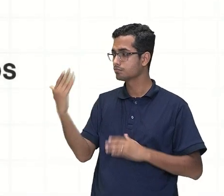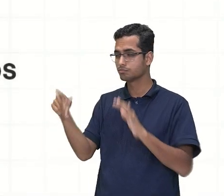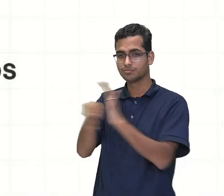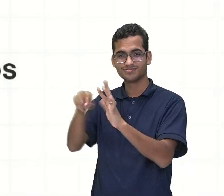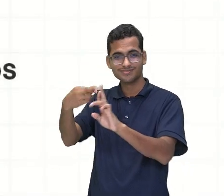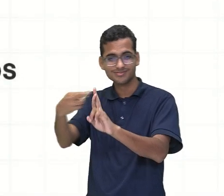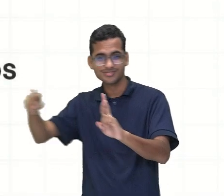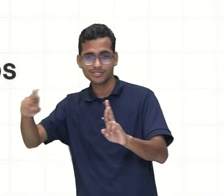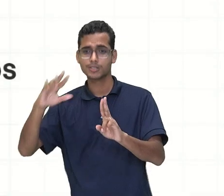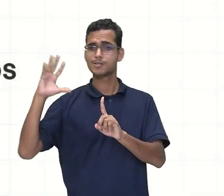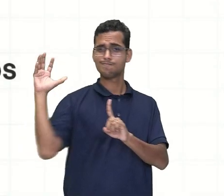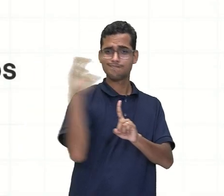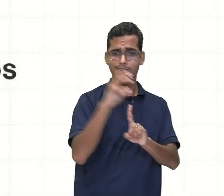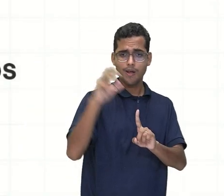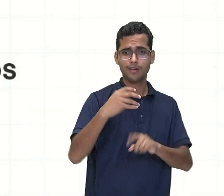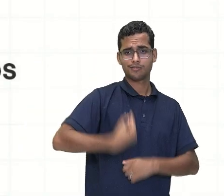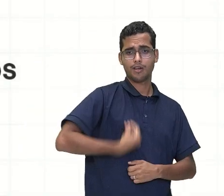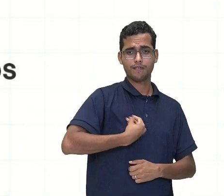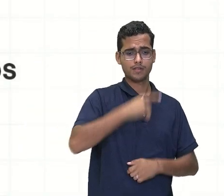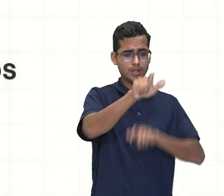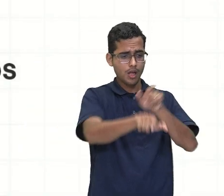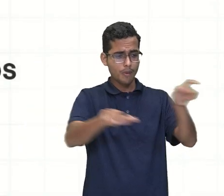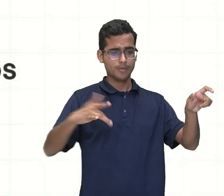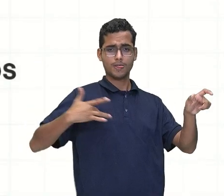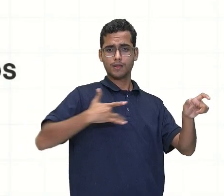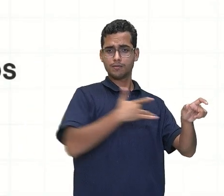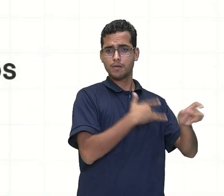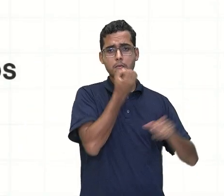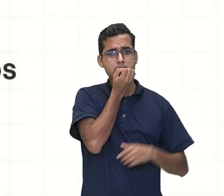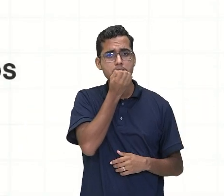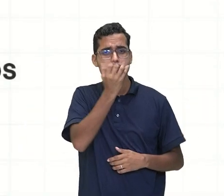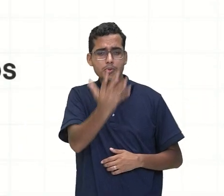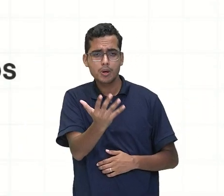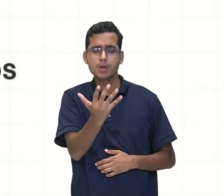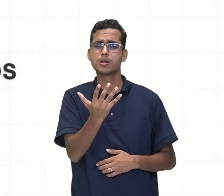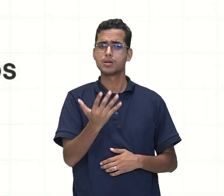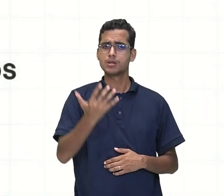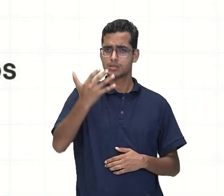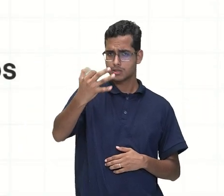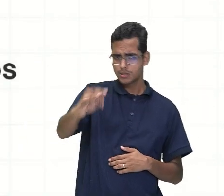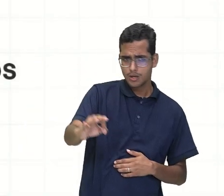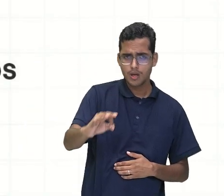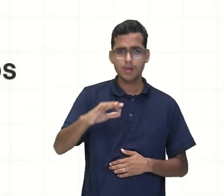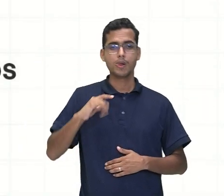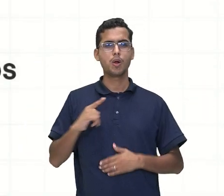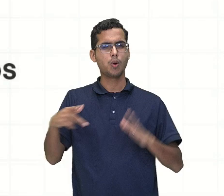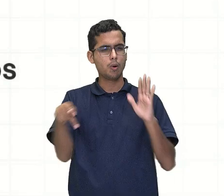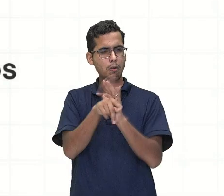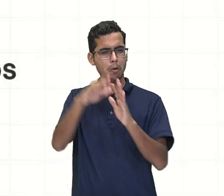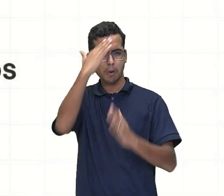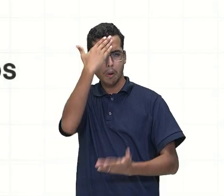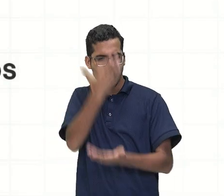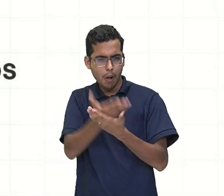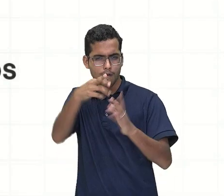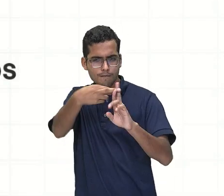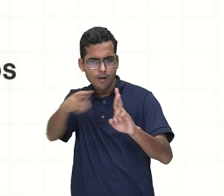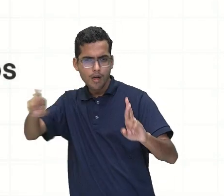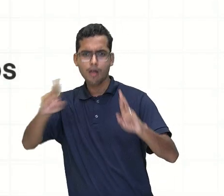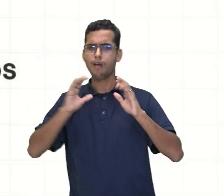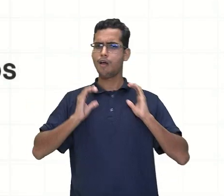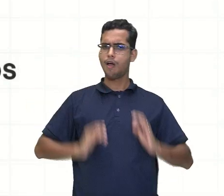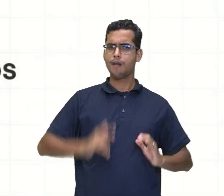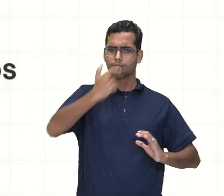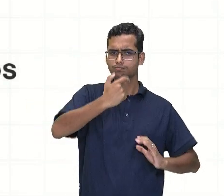no estilo de vida saudável, né? Para pensar também, as crenças religiosas frequentemente incentivam comportamentos